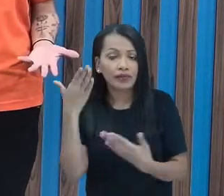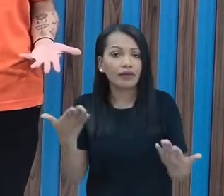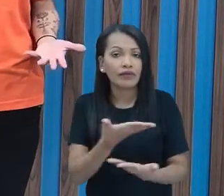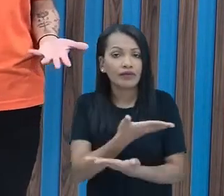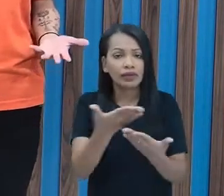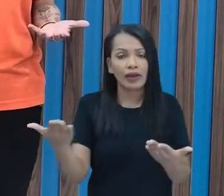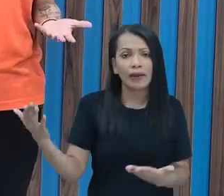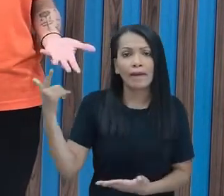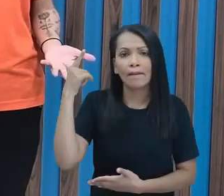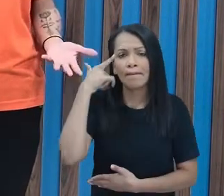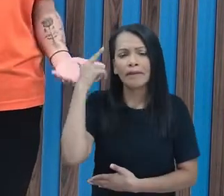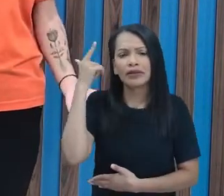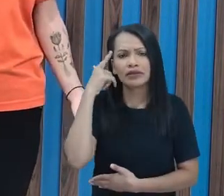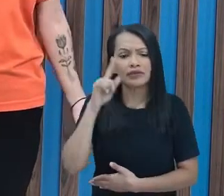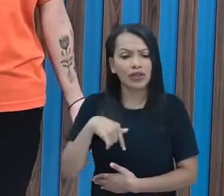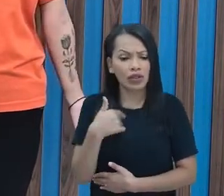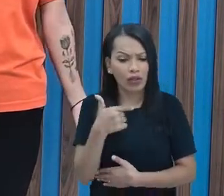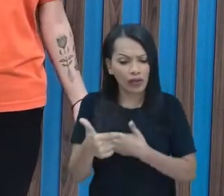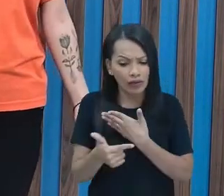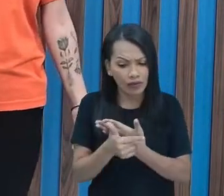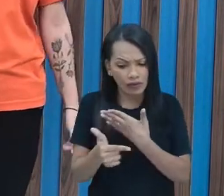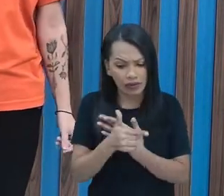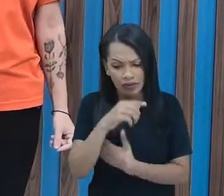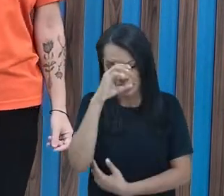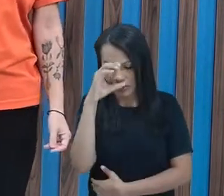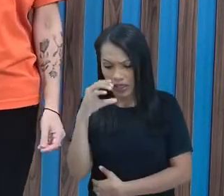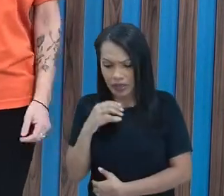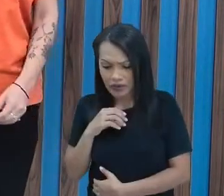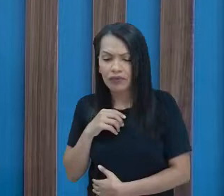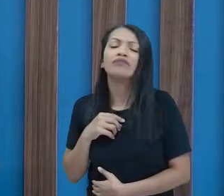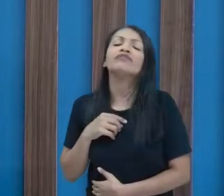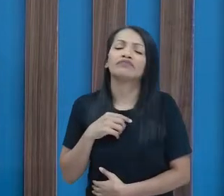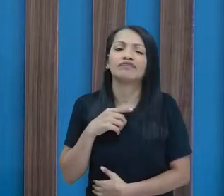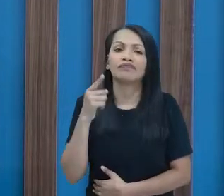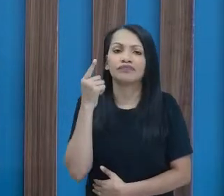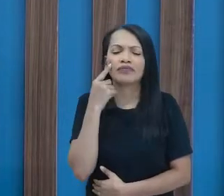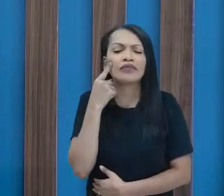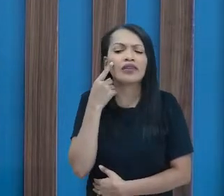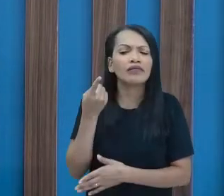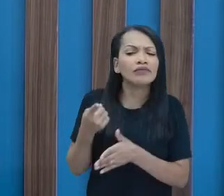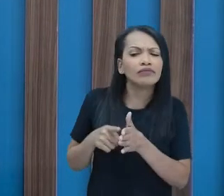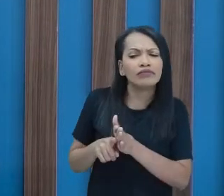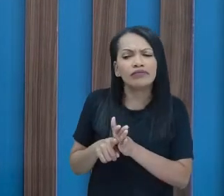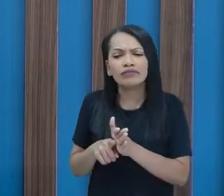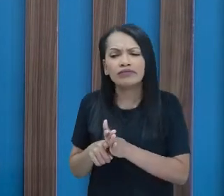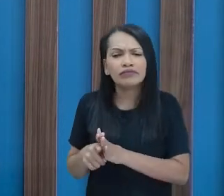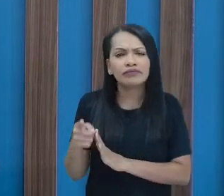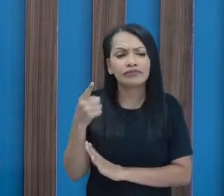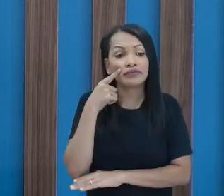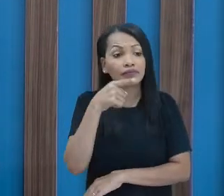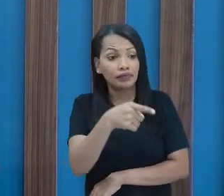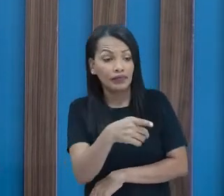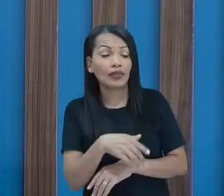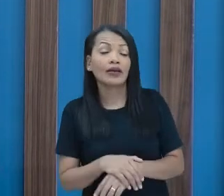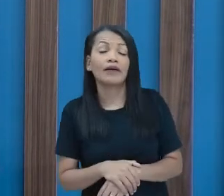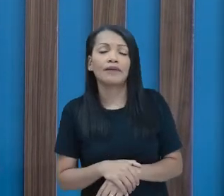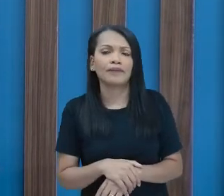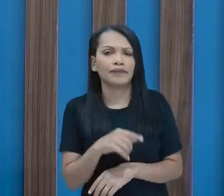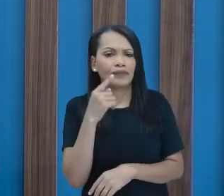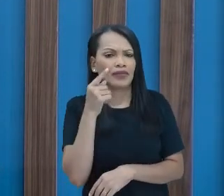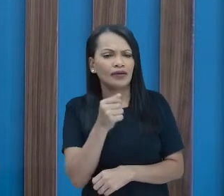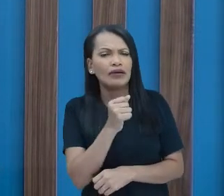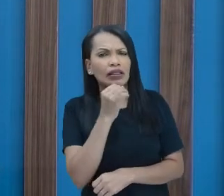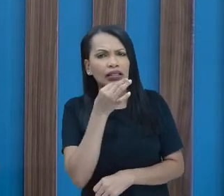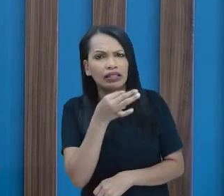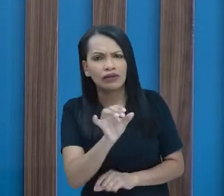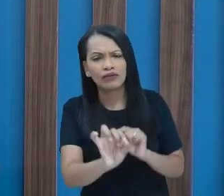o papel de nós, cidadãos. Justamente. Né? Isso aí entra até naquela questão, quando a senhora citou aí, da ONU, né, a Organização